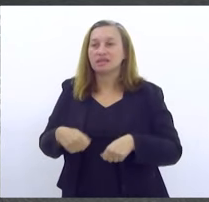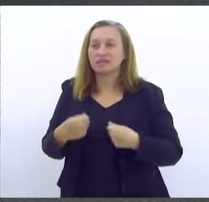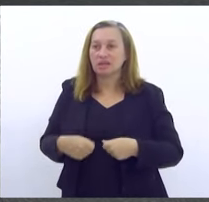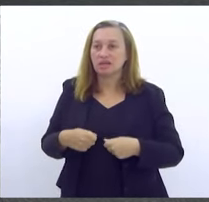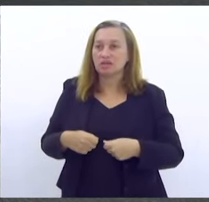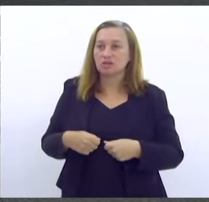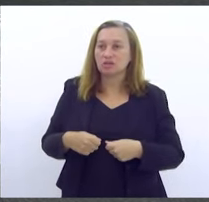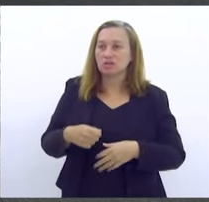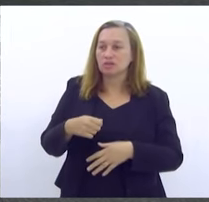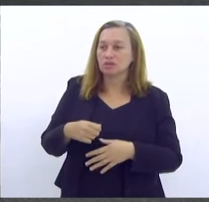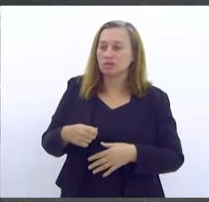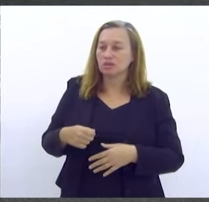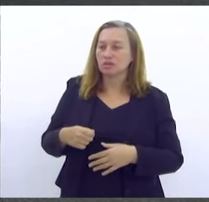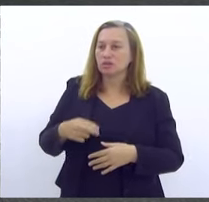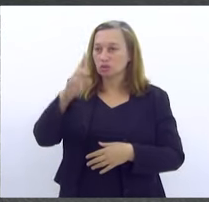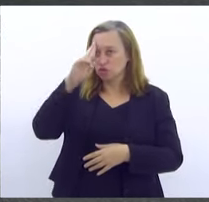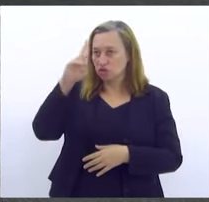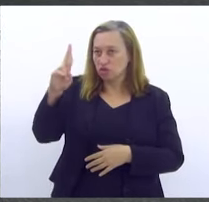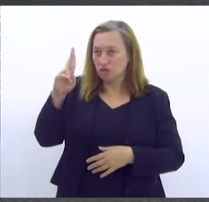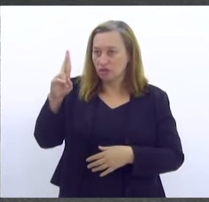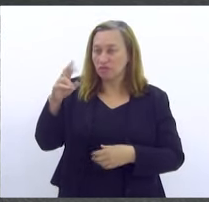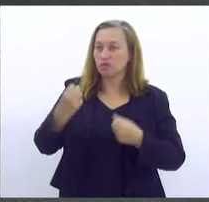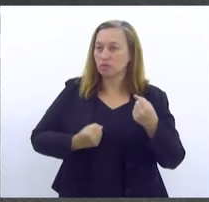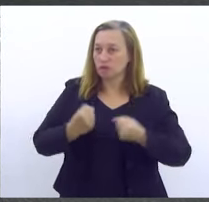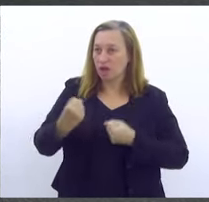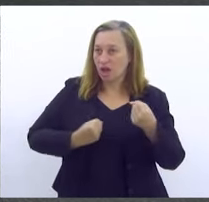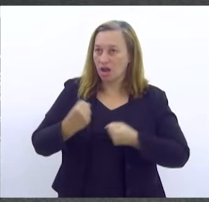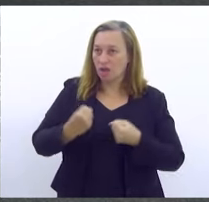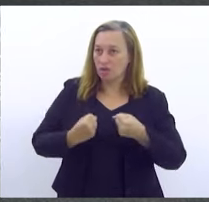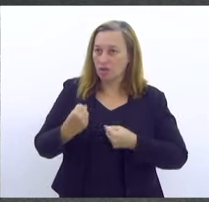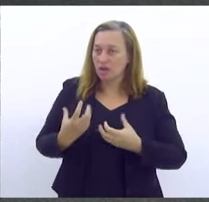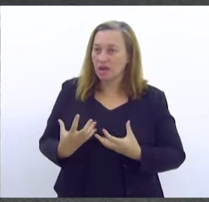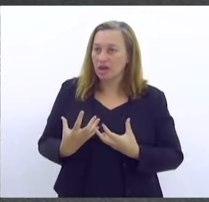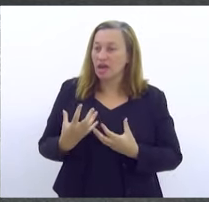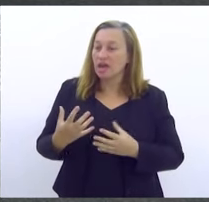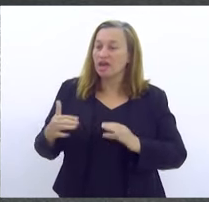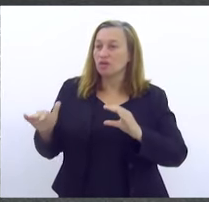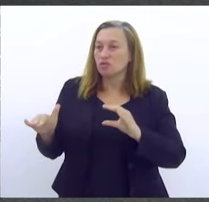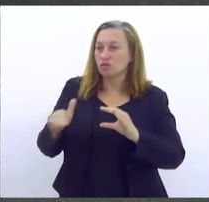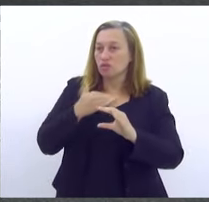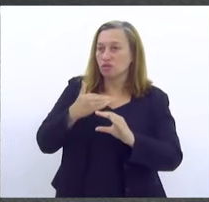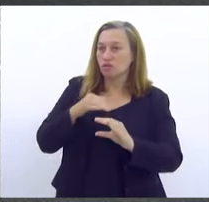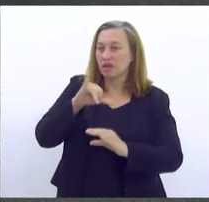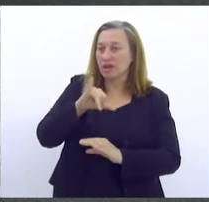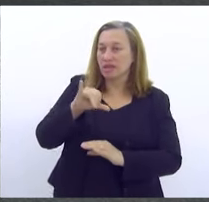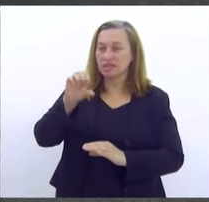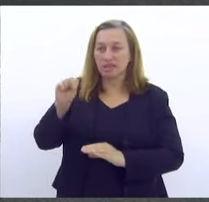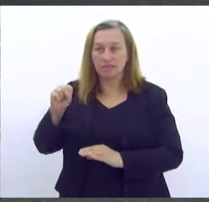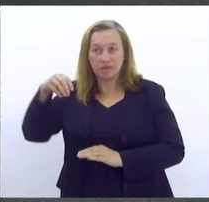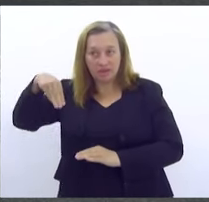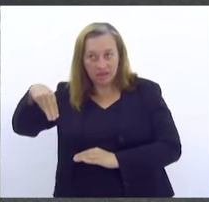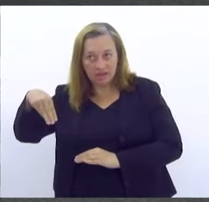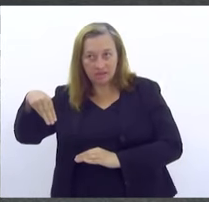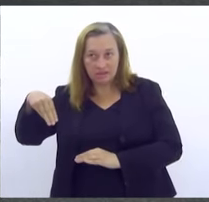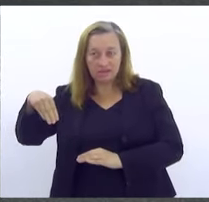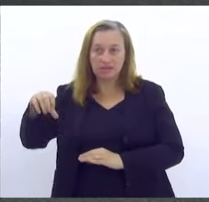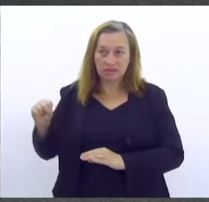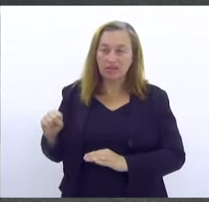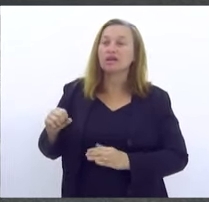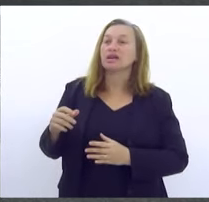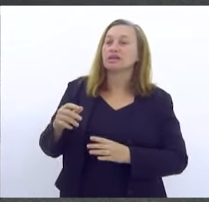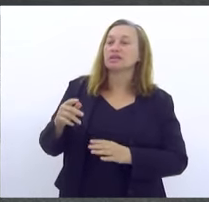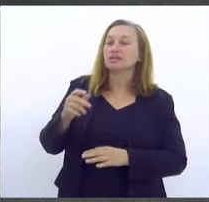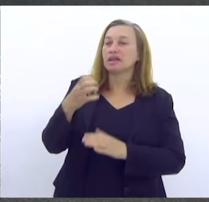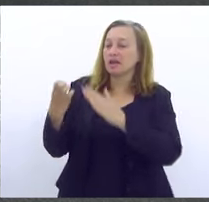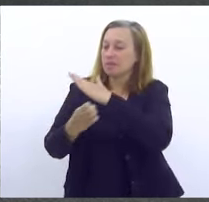os usuários, né, recebam um SMS da empresa que está rebocando o veículo, para